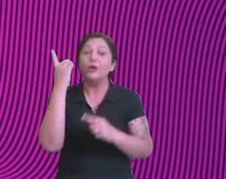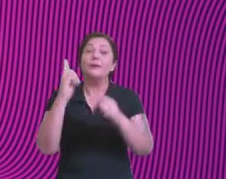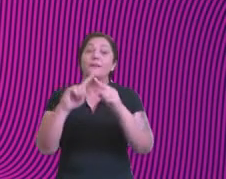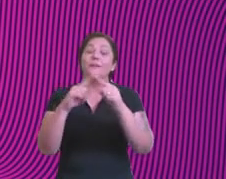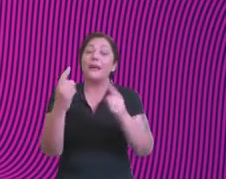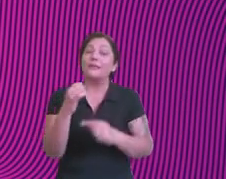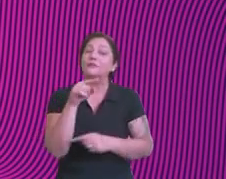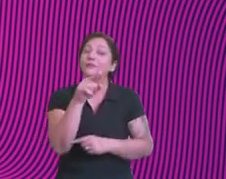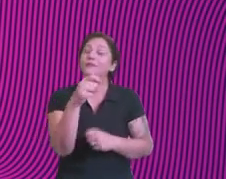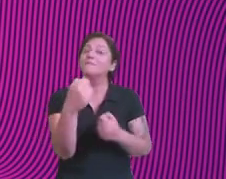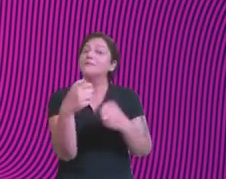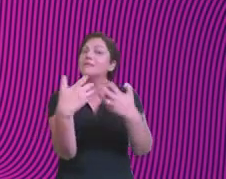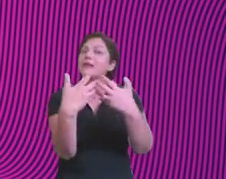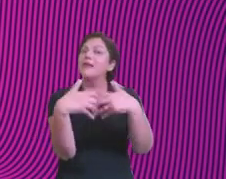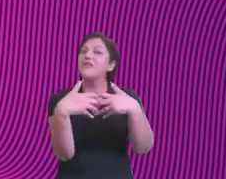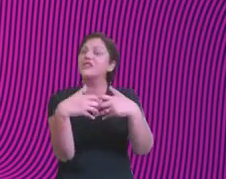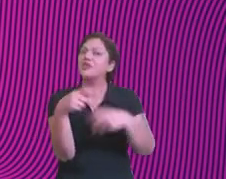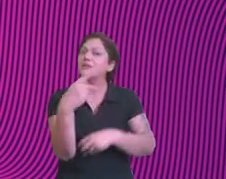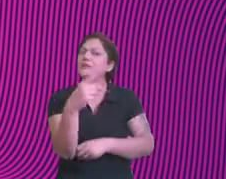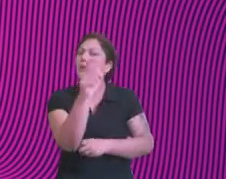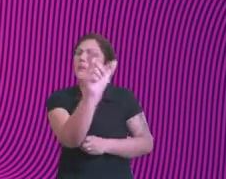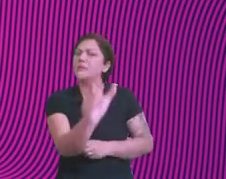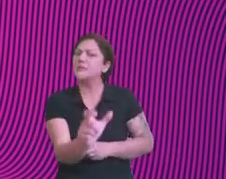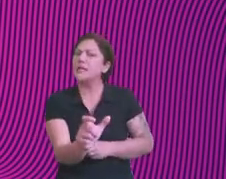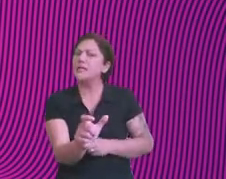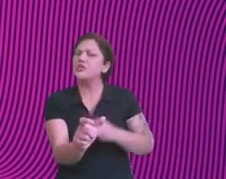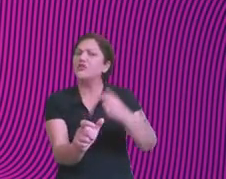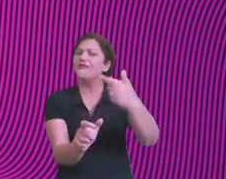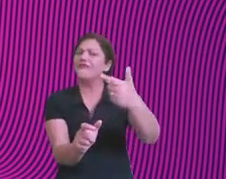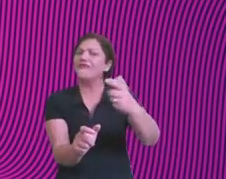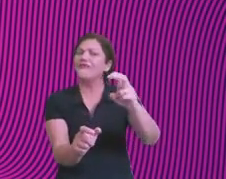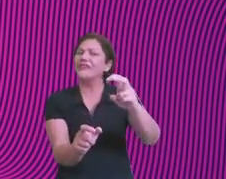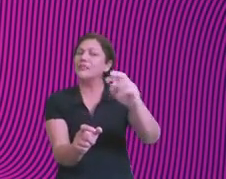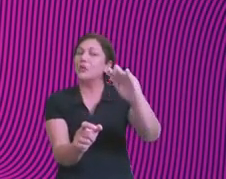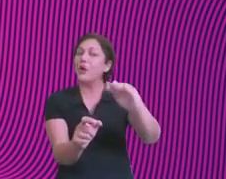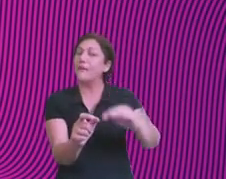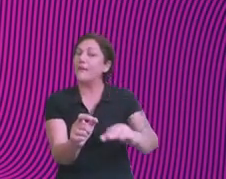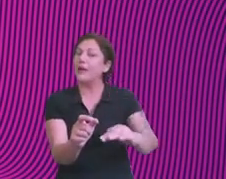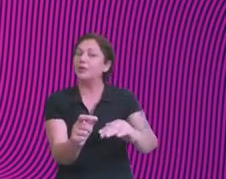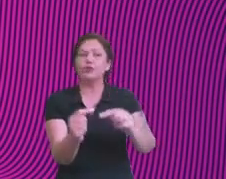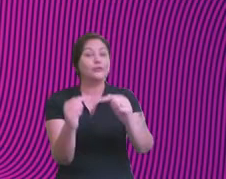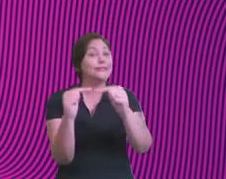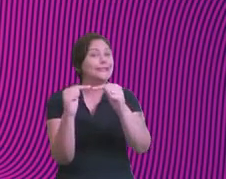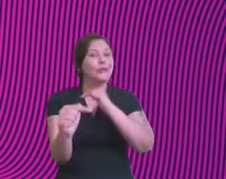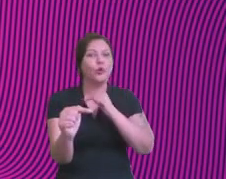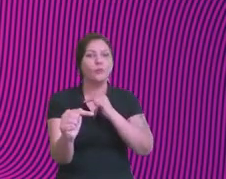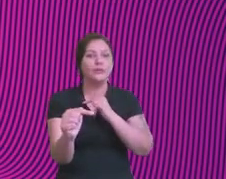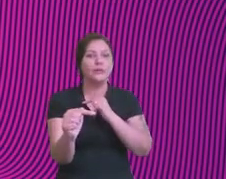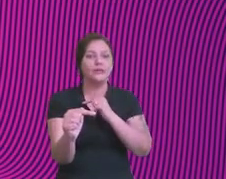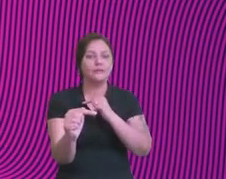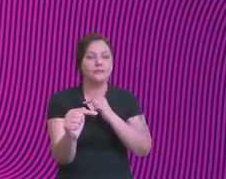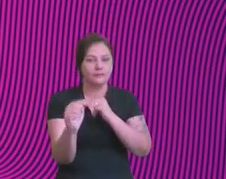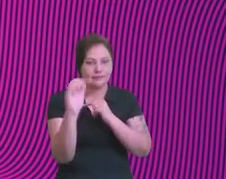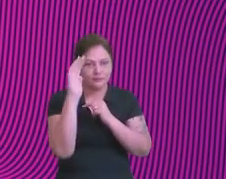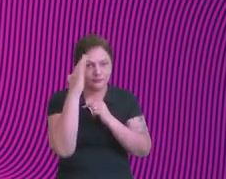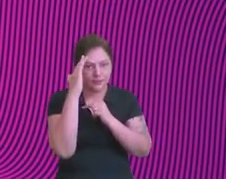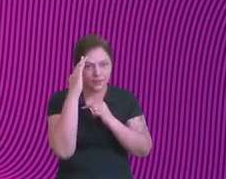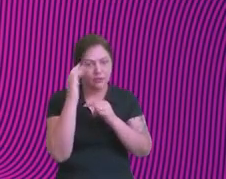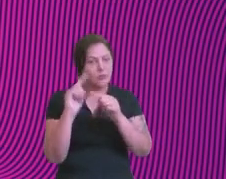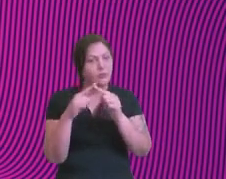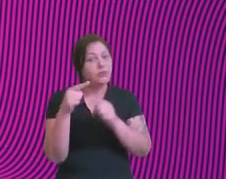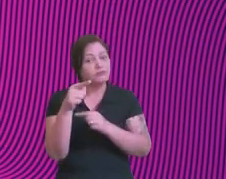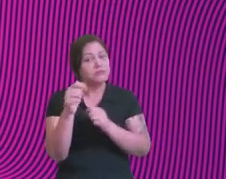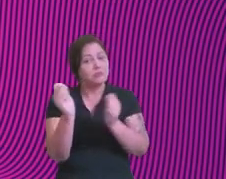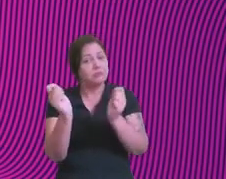questão, realmente teria esse benefício aí de tentar imunoterapia, acho que é uma primeira linha excelente, é o que eu teria